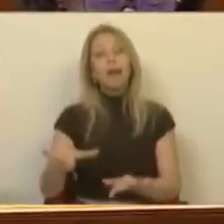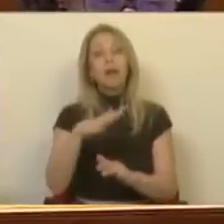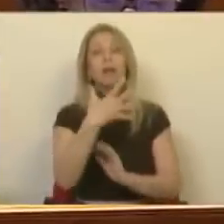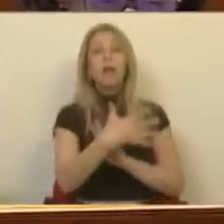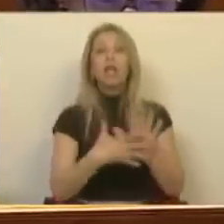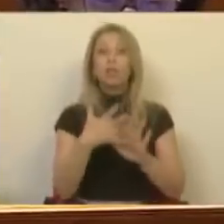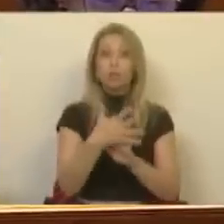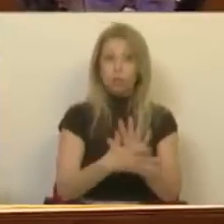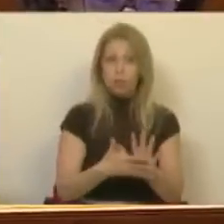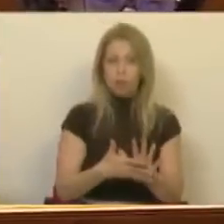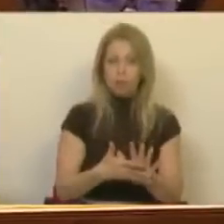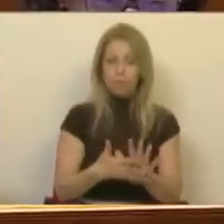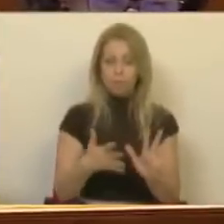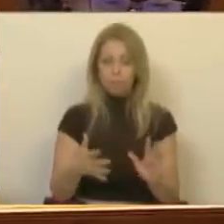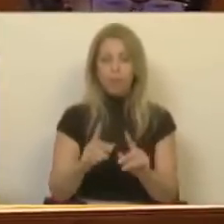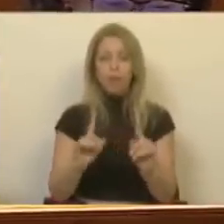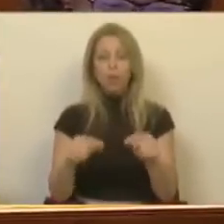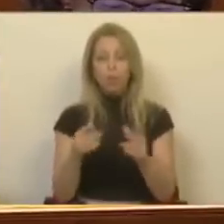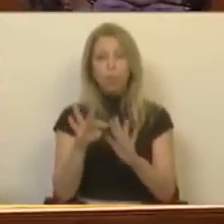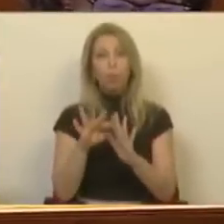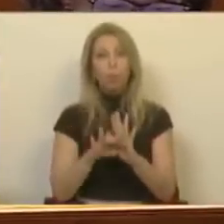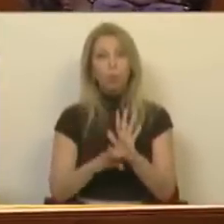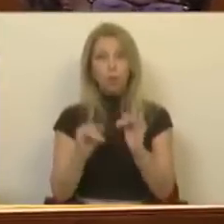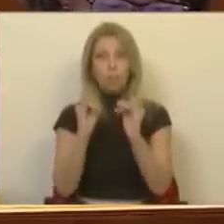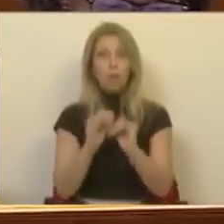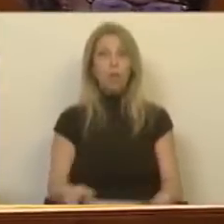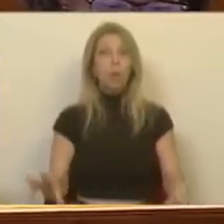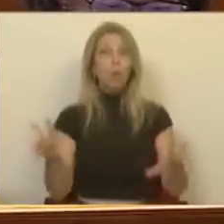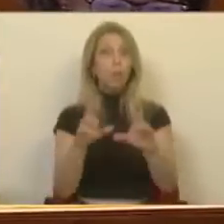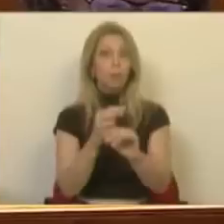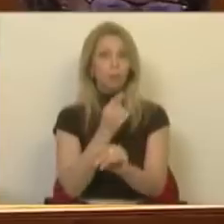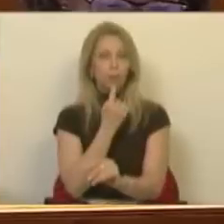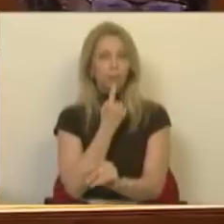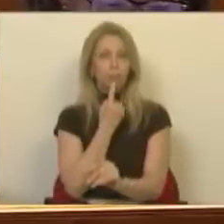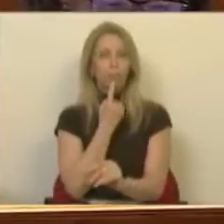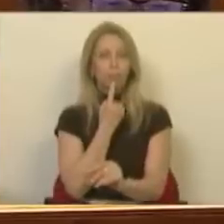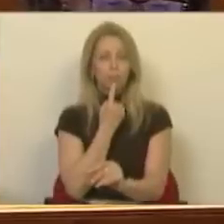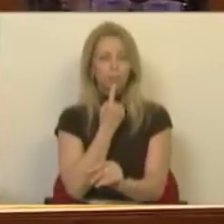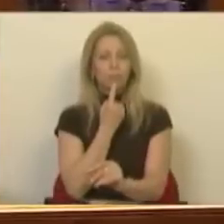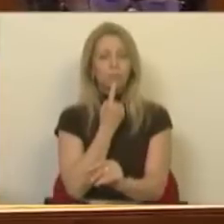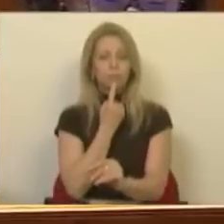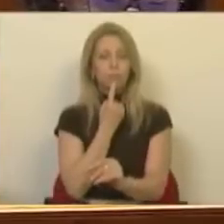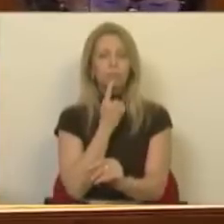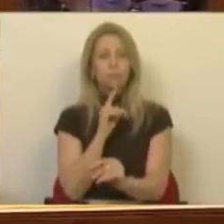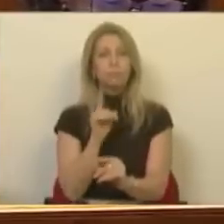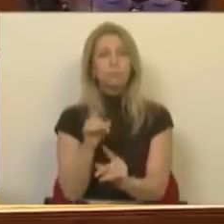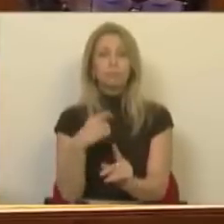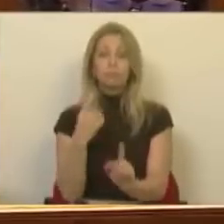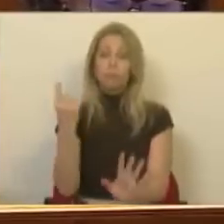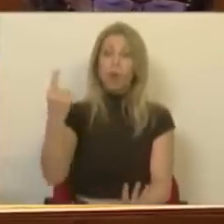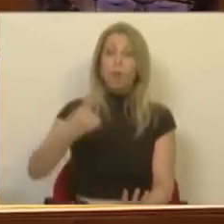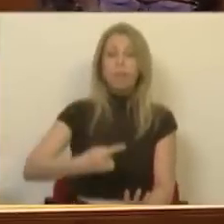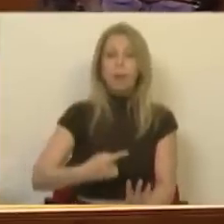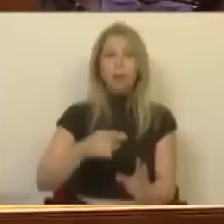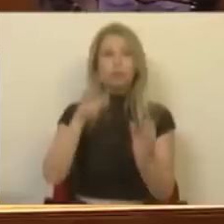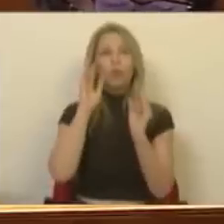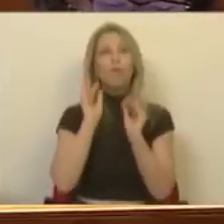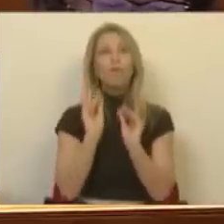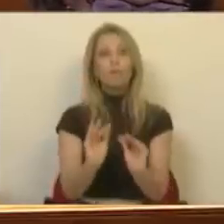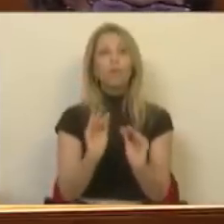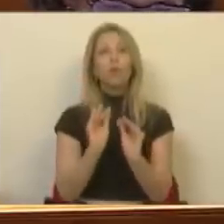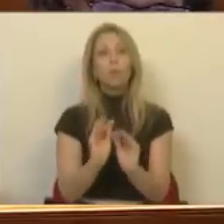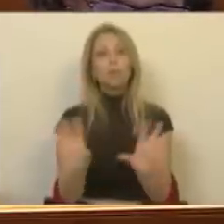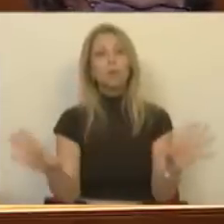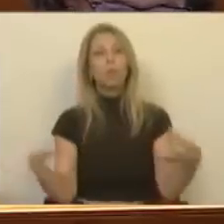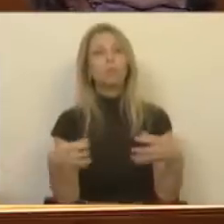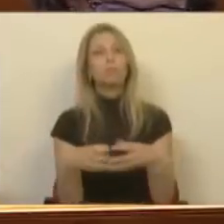depois um programa altamente inovador onde obrigarmos para verem a concurso a formação de consórcios